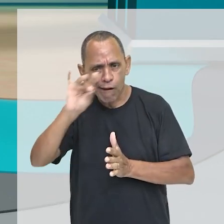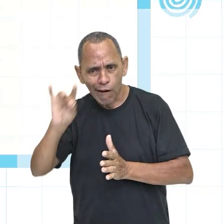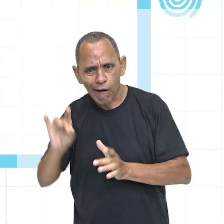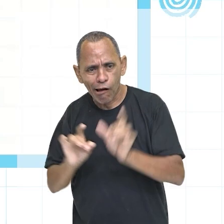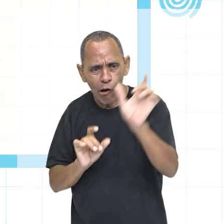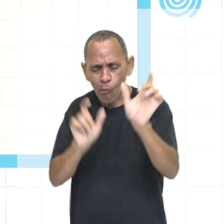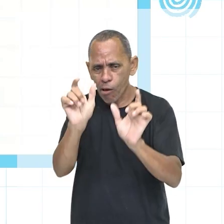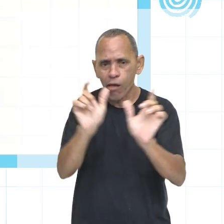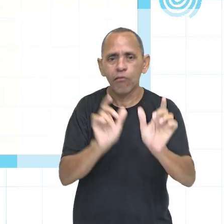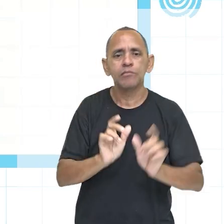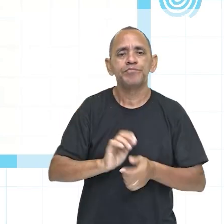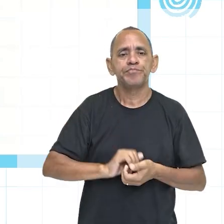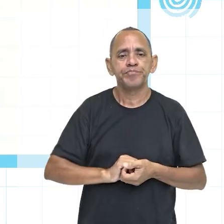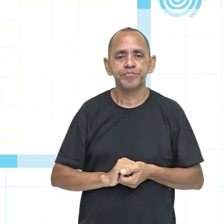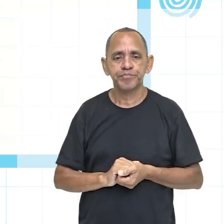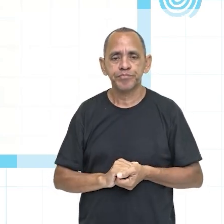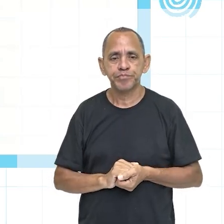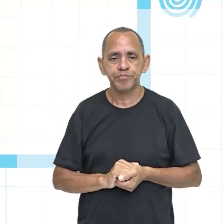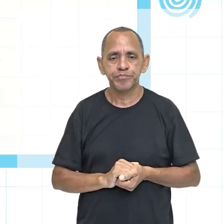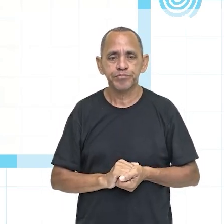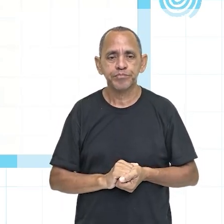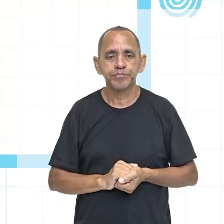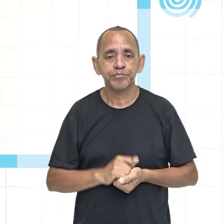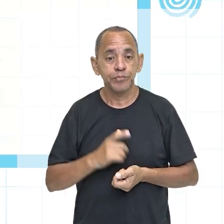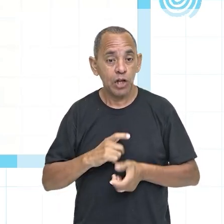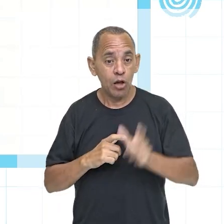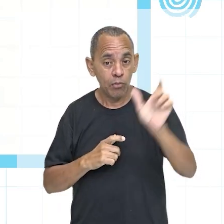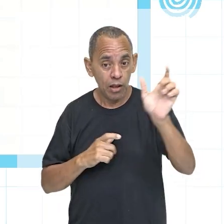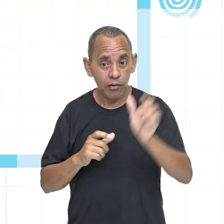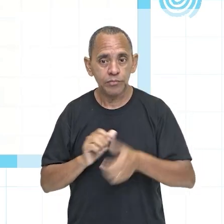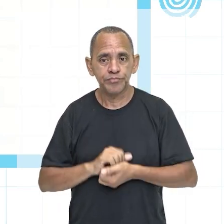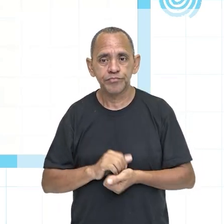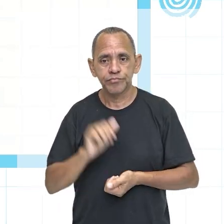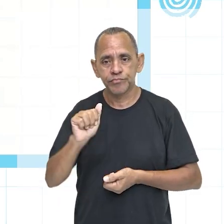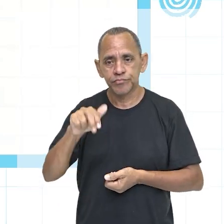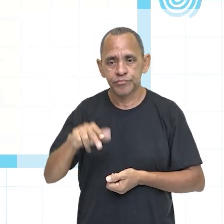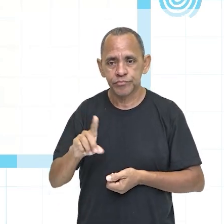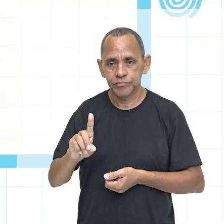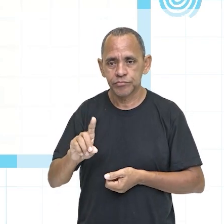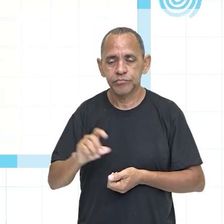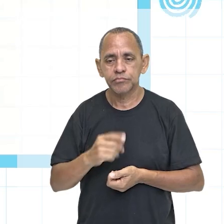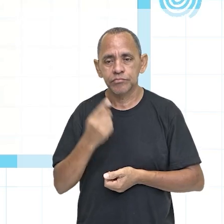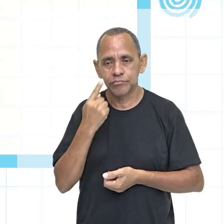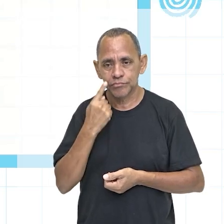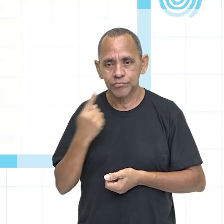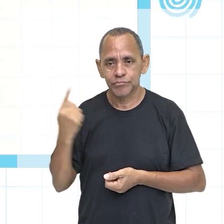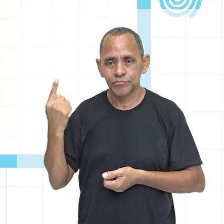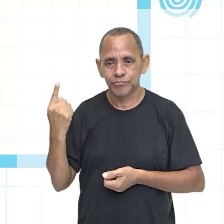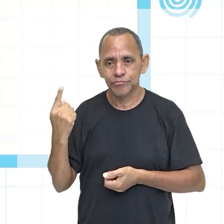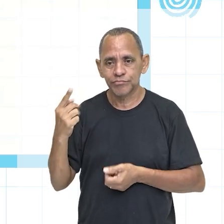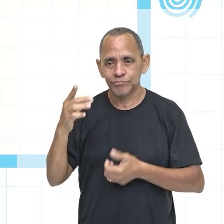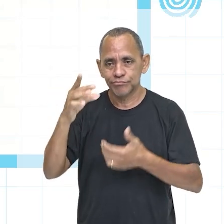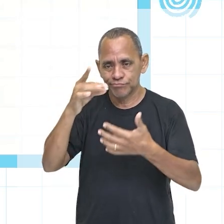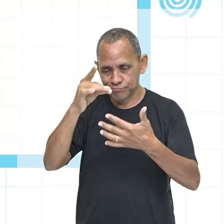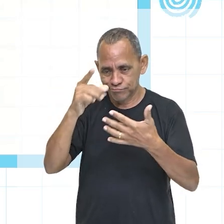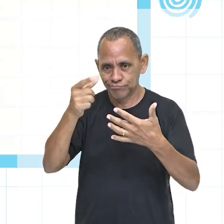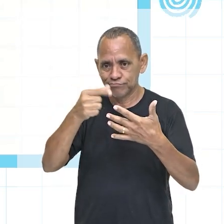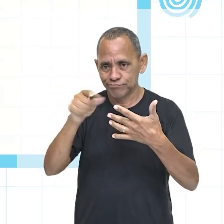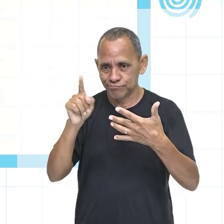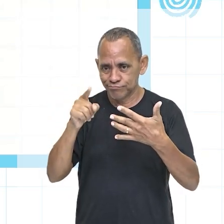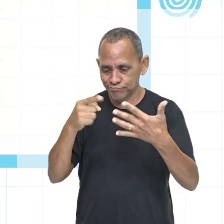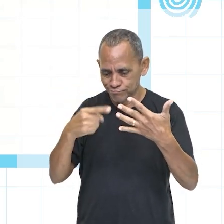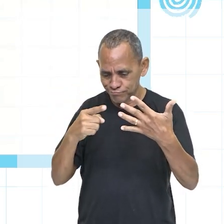junto comigo. Então acompanhe, olha só. Você tem as palavras and, though, furthermore, also, although,